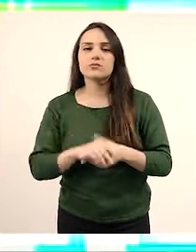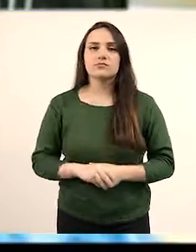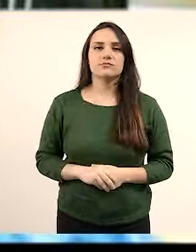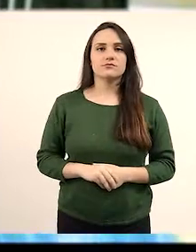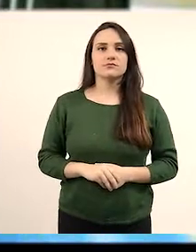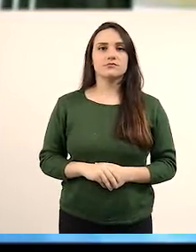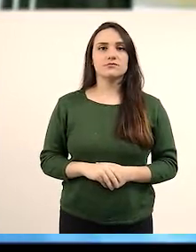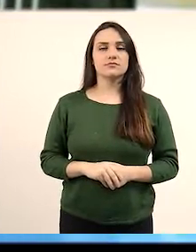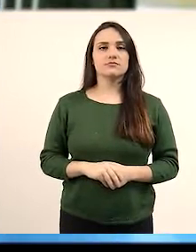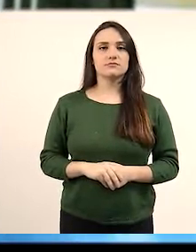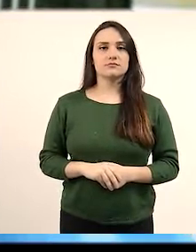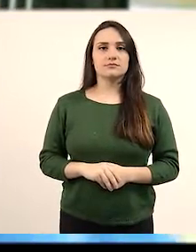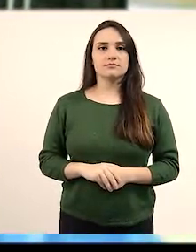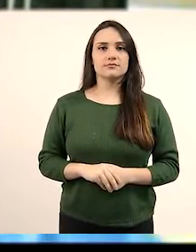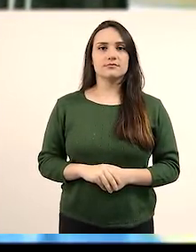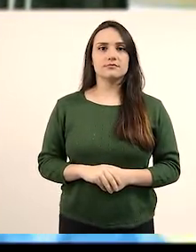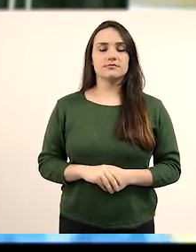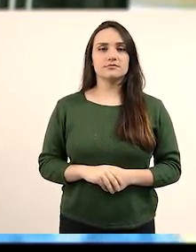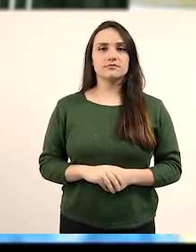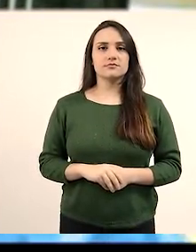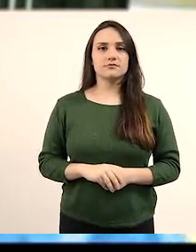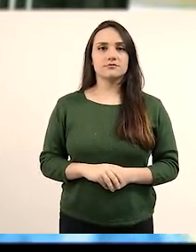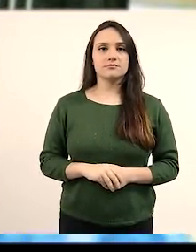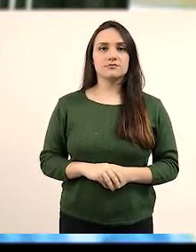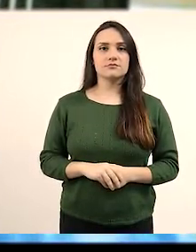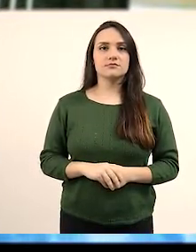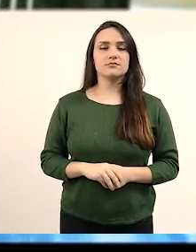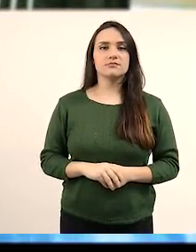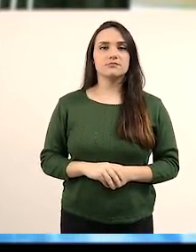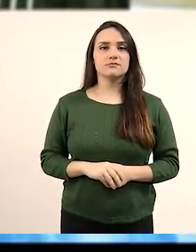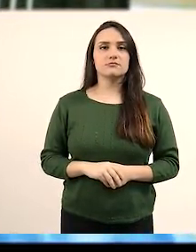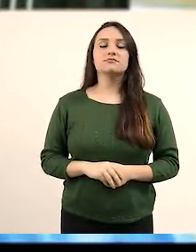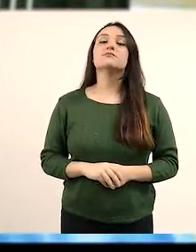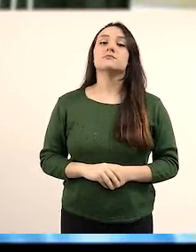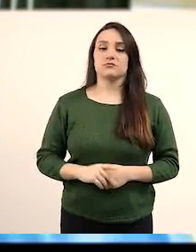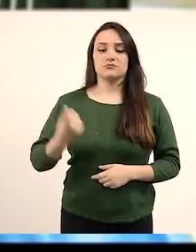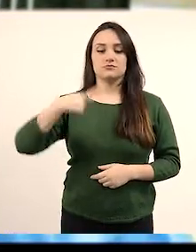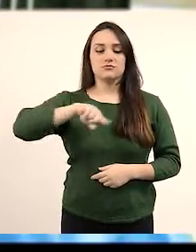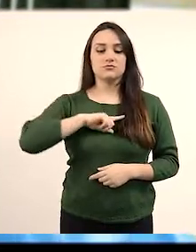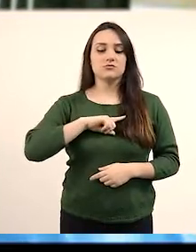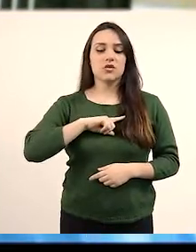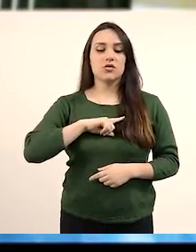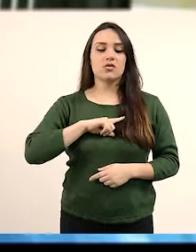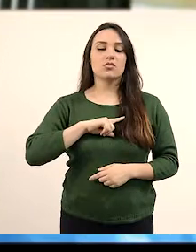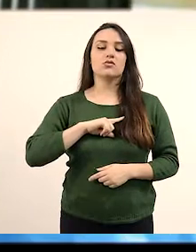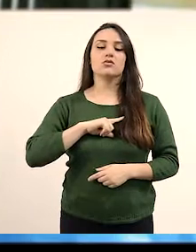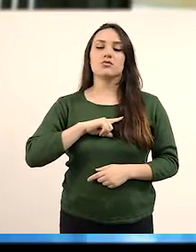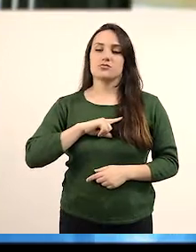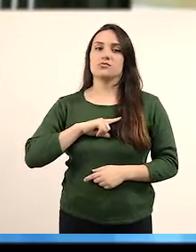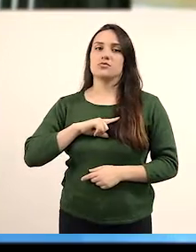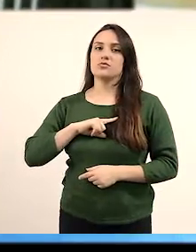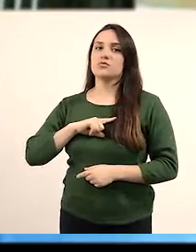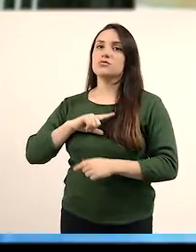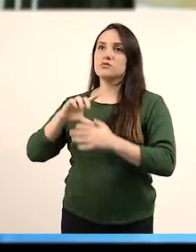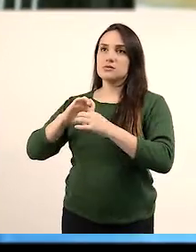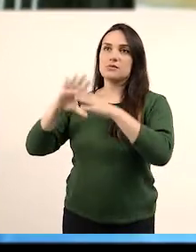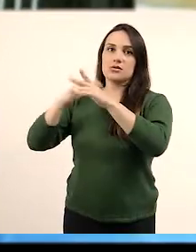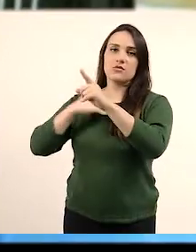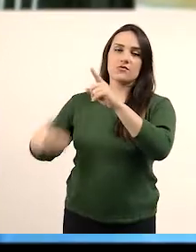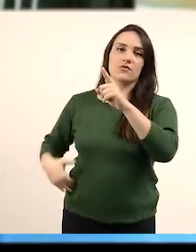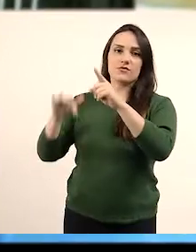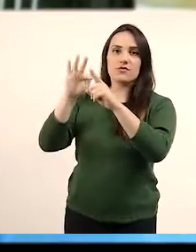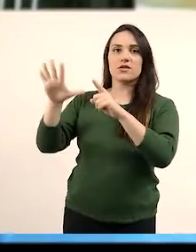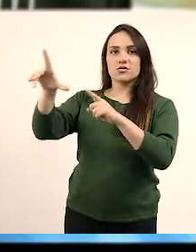parar. Não afasta a tomada de providências normativas que